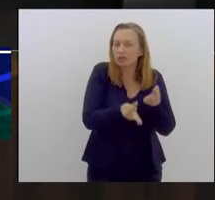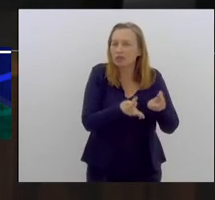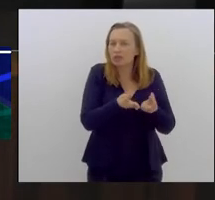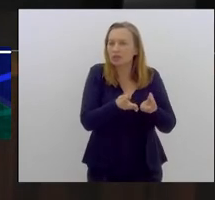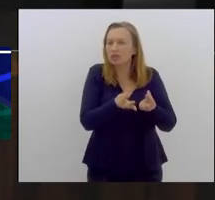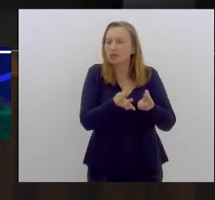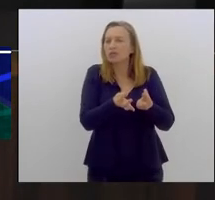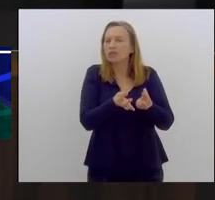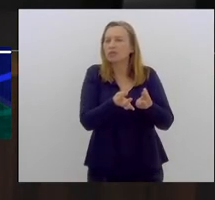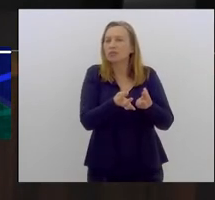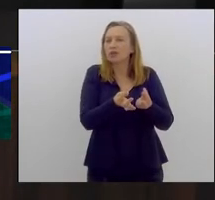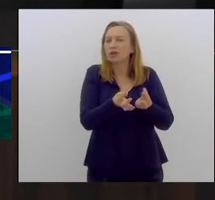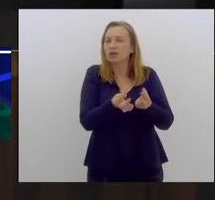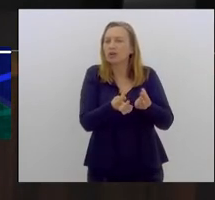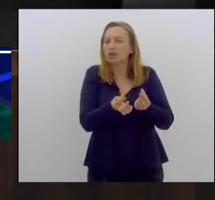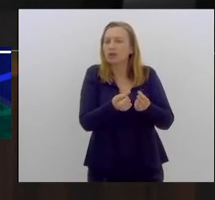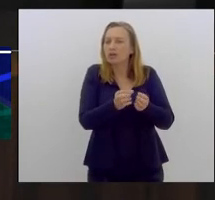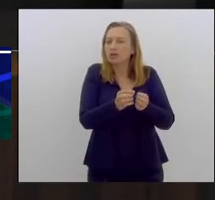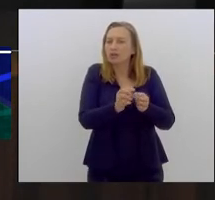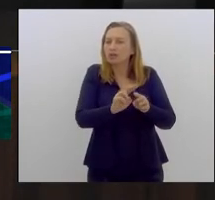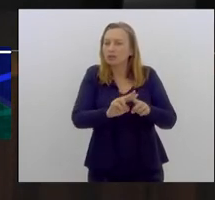procriação